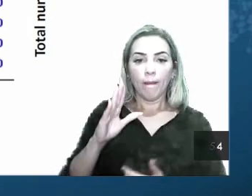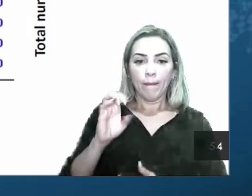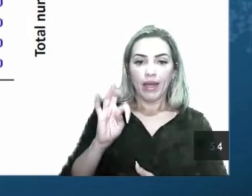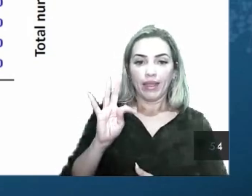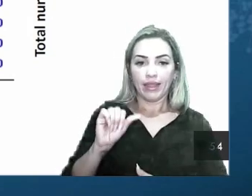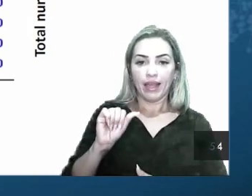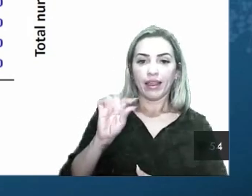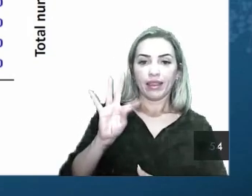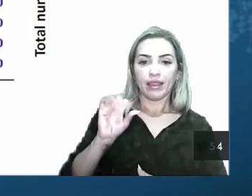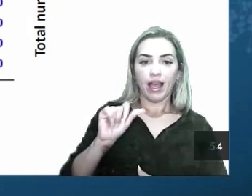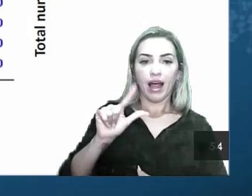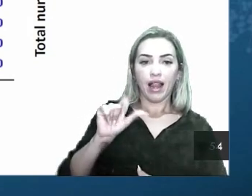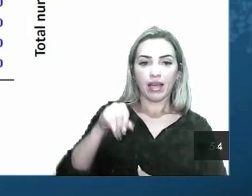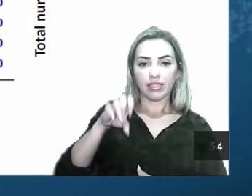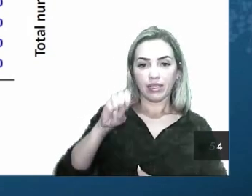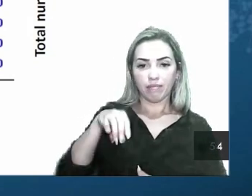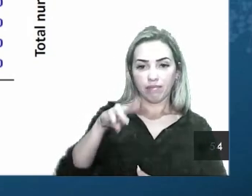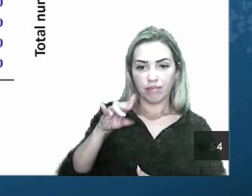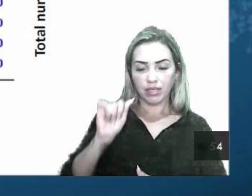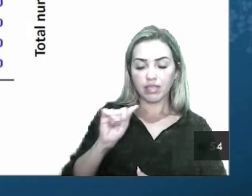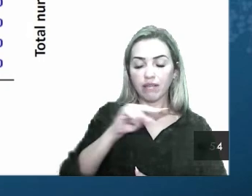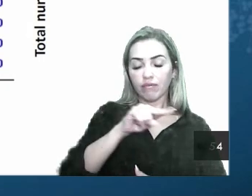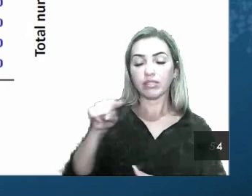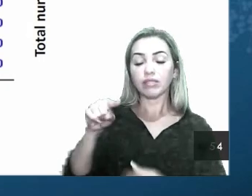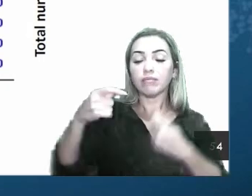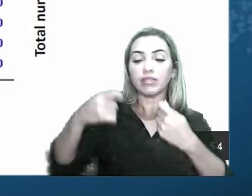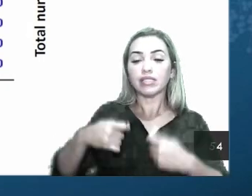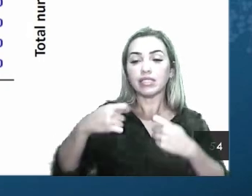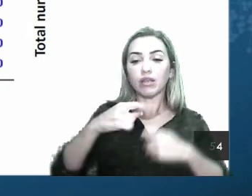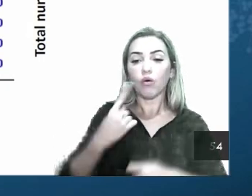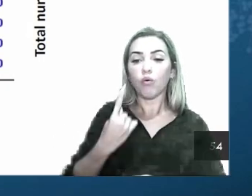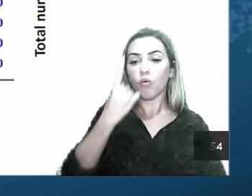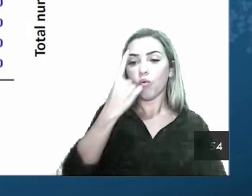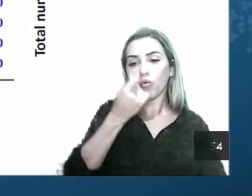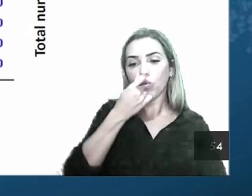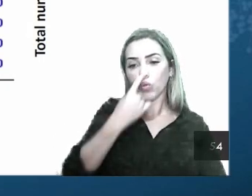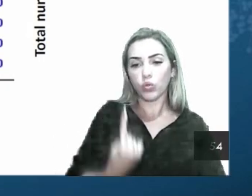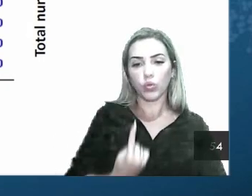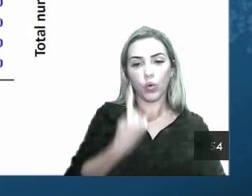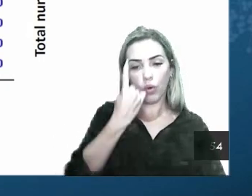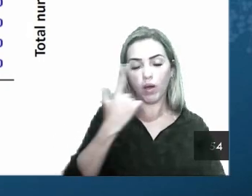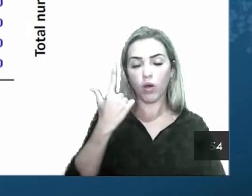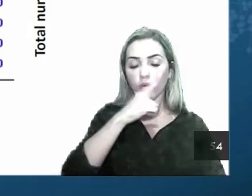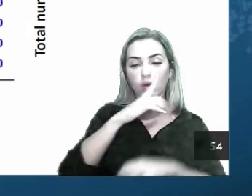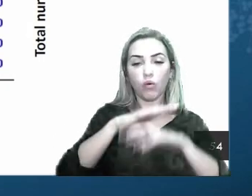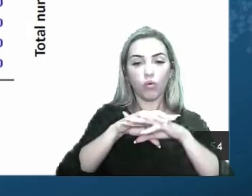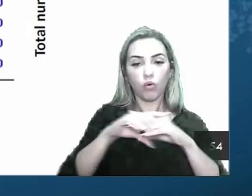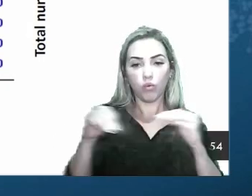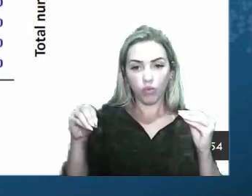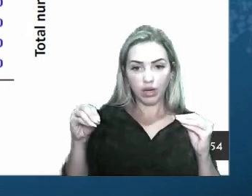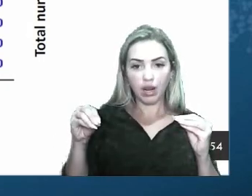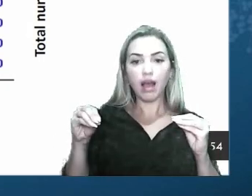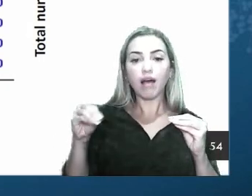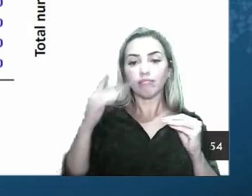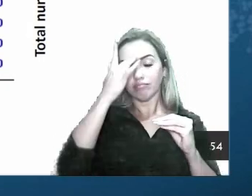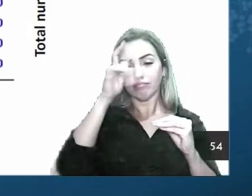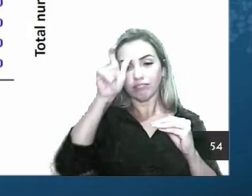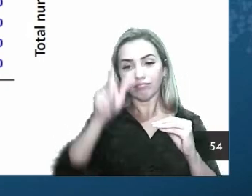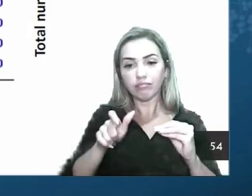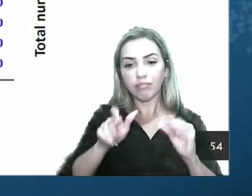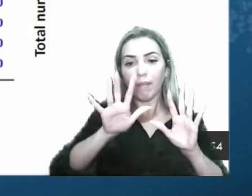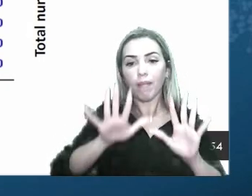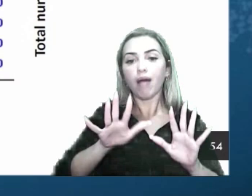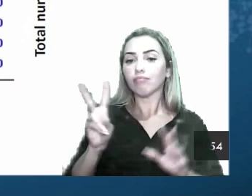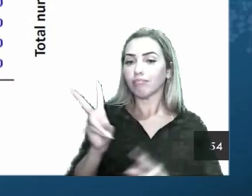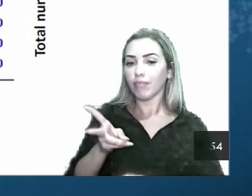beta-talassemia, e você precisa de uma única dose para poder curar o paciente, mas ainda é muito